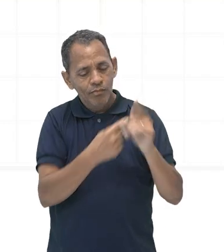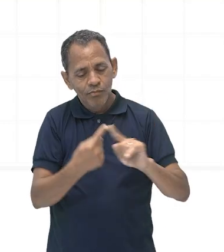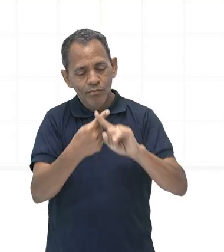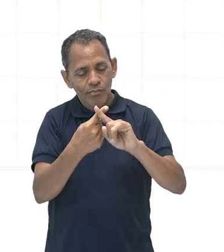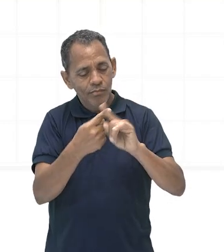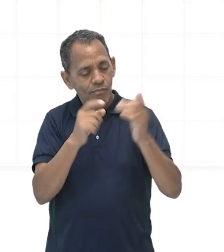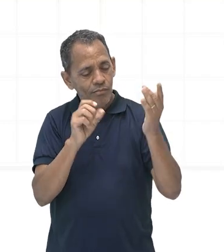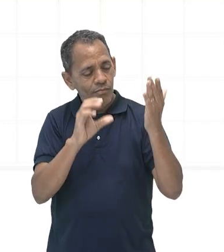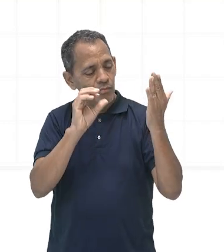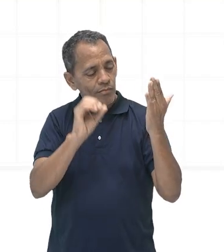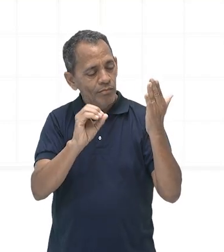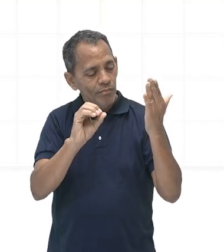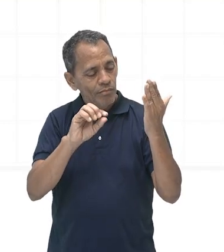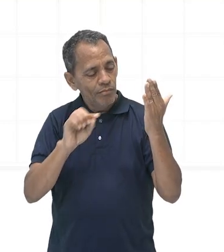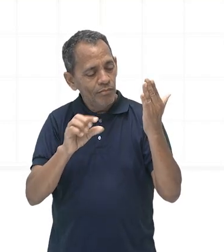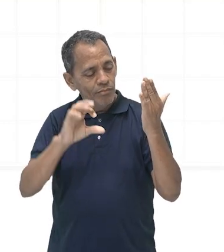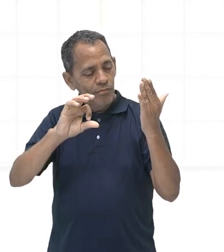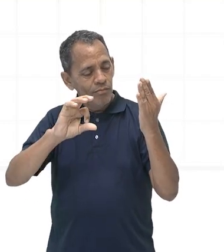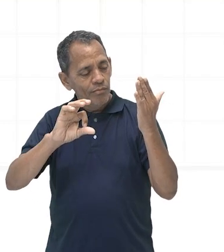vezes